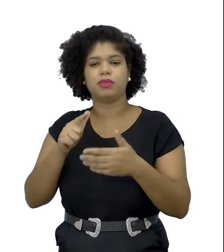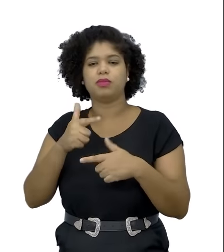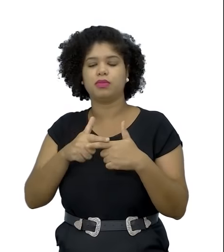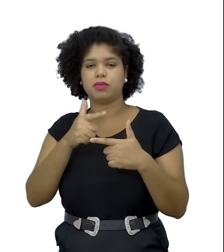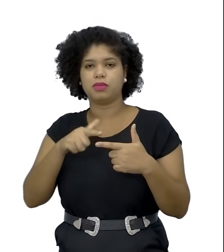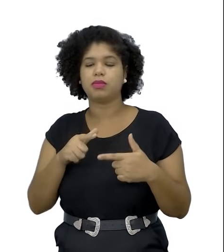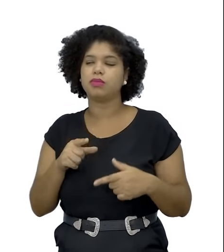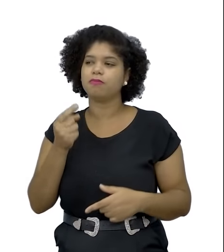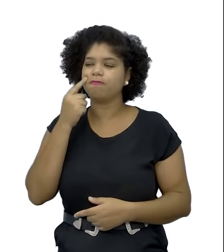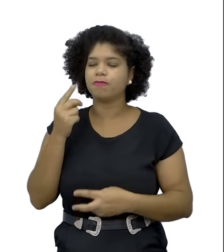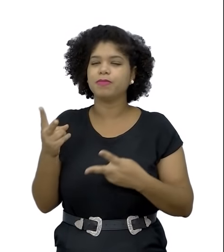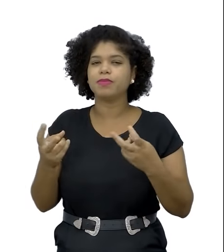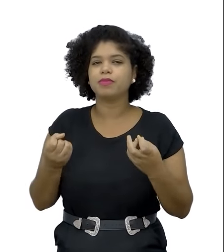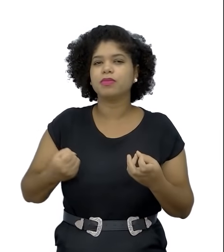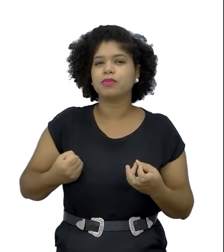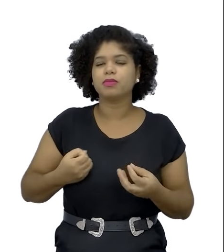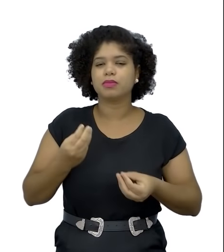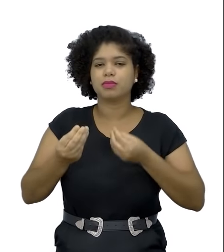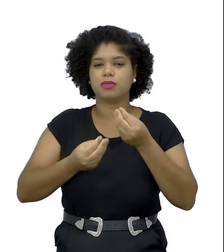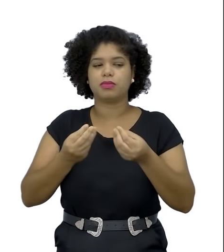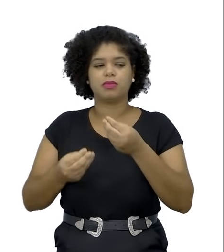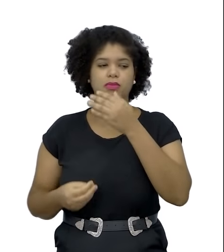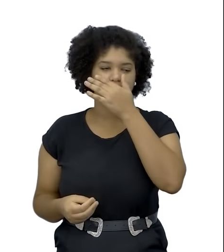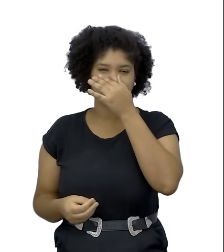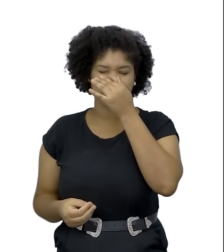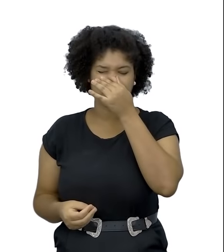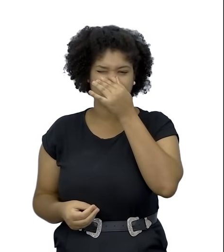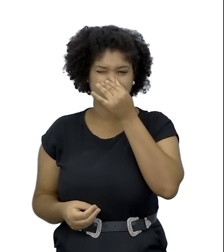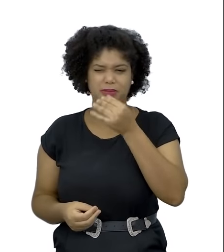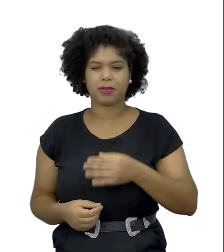ocupa em determinado número.